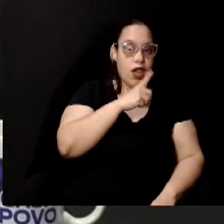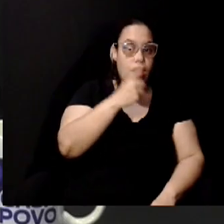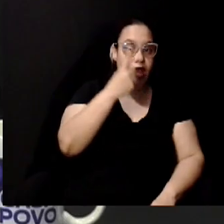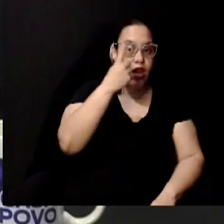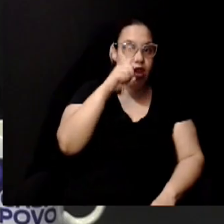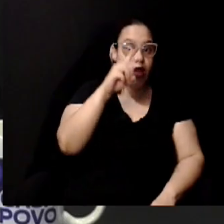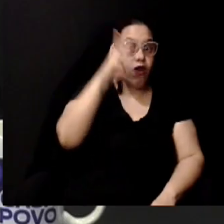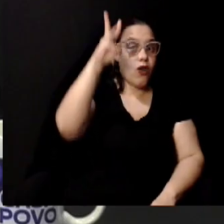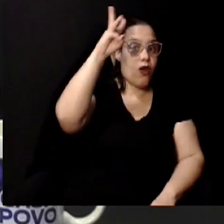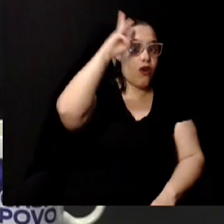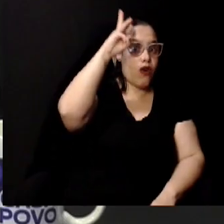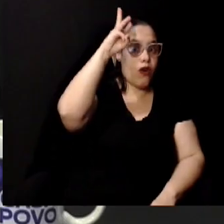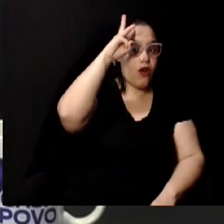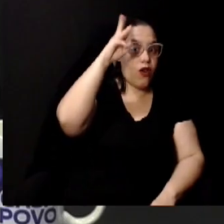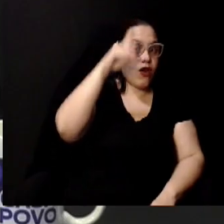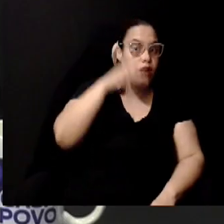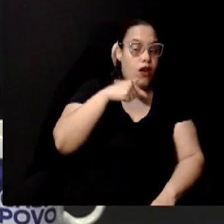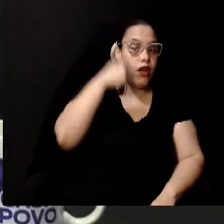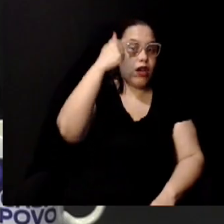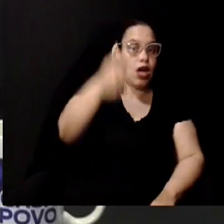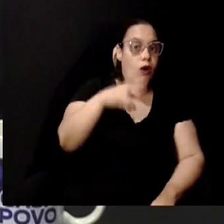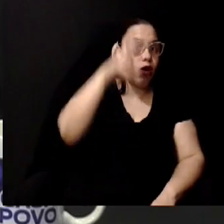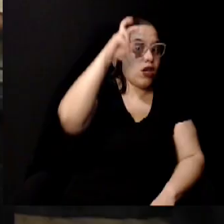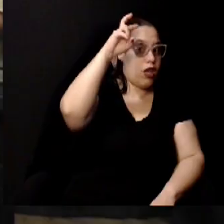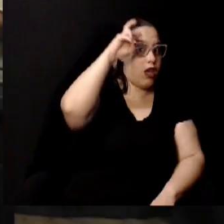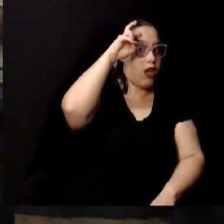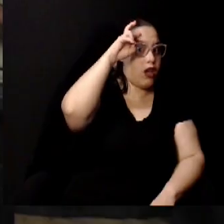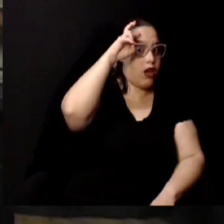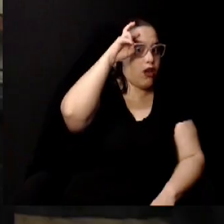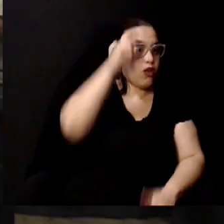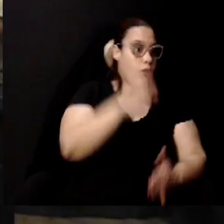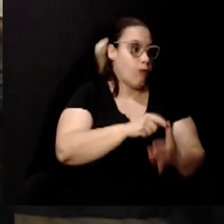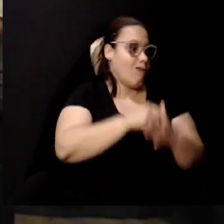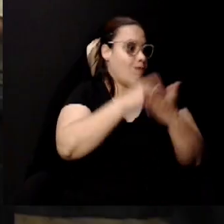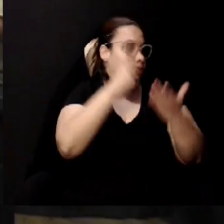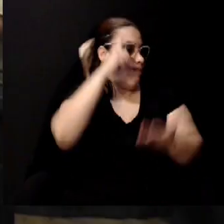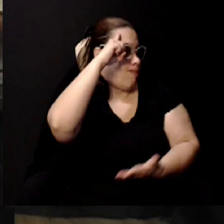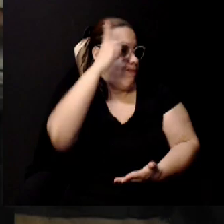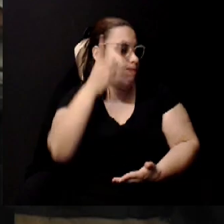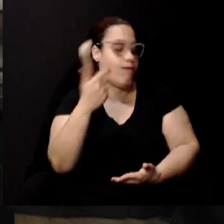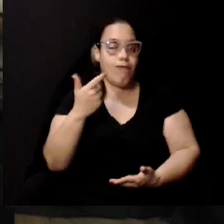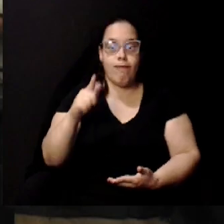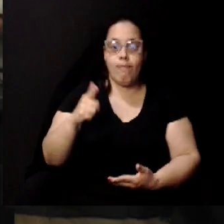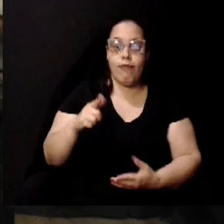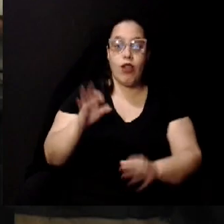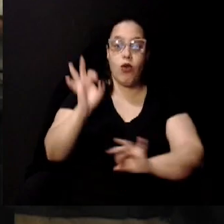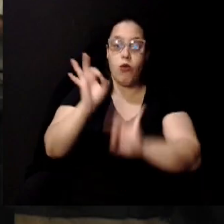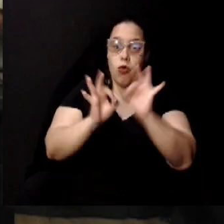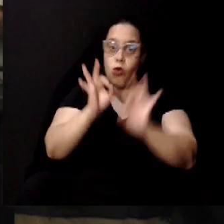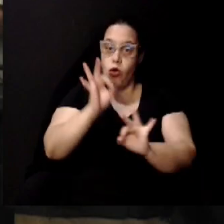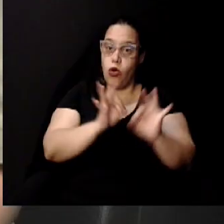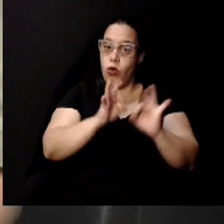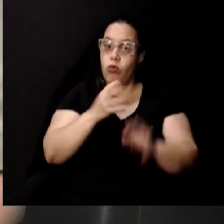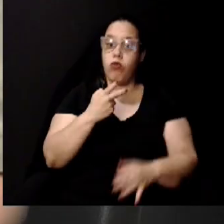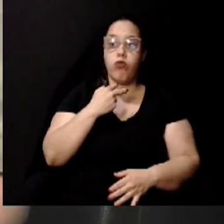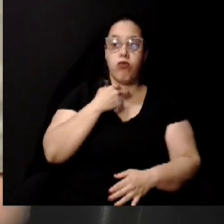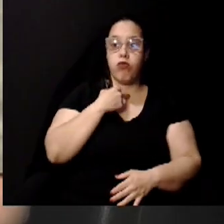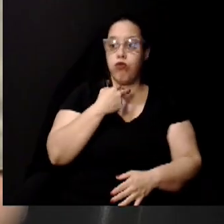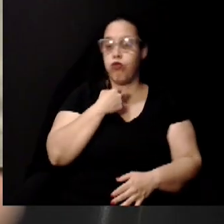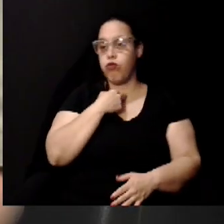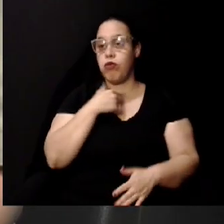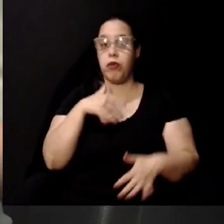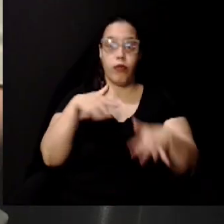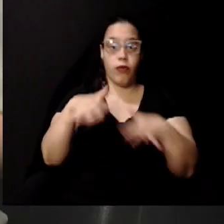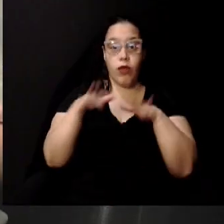na outra semana cai na quinta, não é dia fixo. Não é dia fixo, você não tem condição de planejar, você não pode ter os momentos com a sua